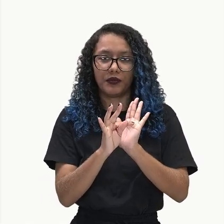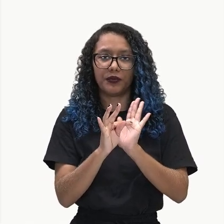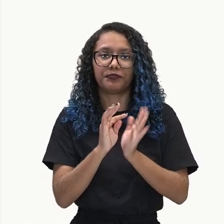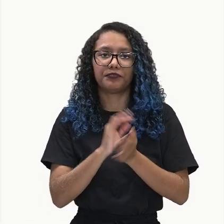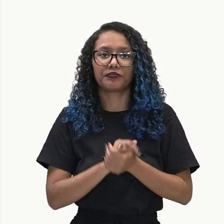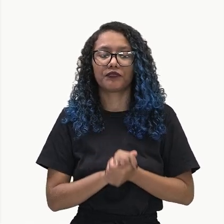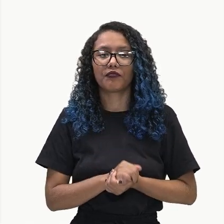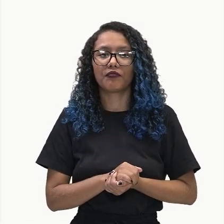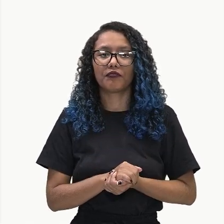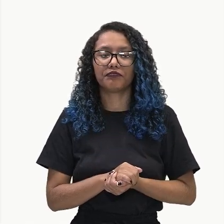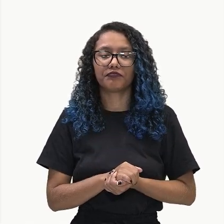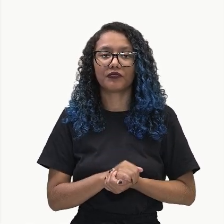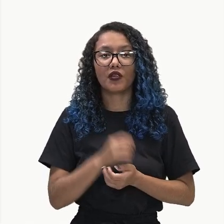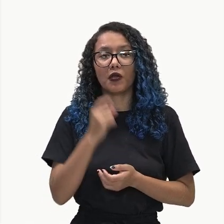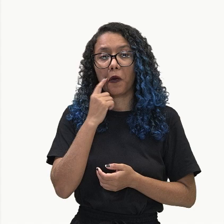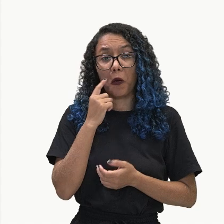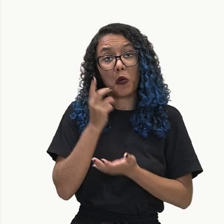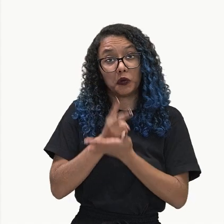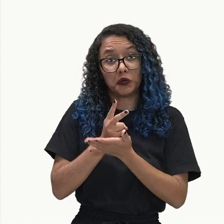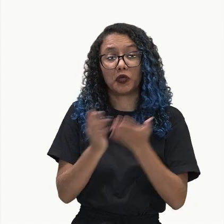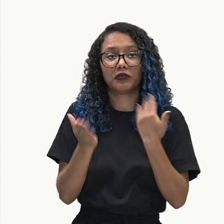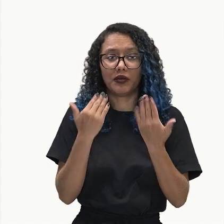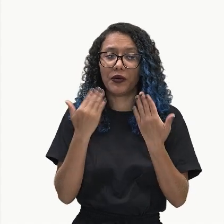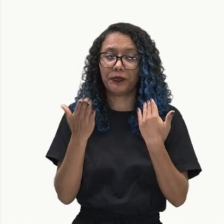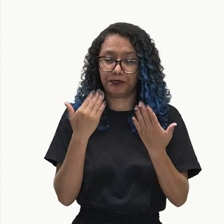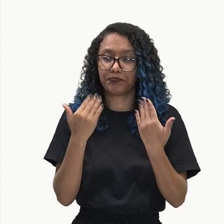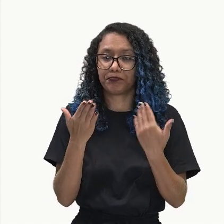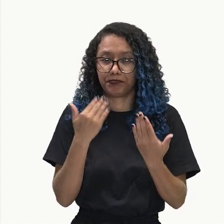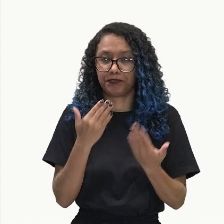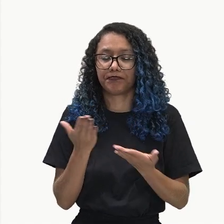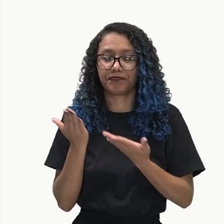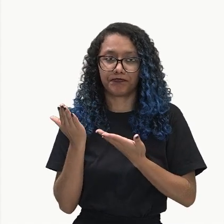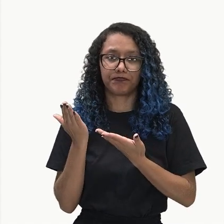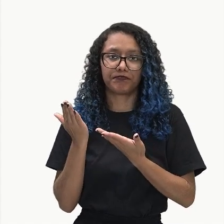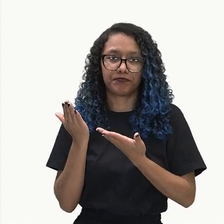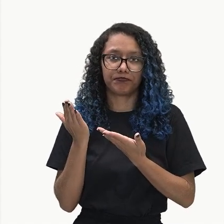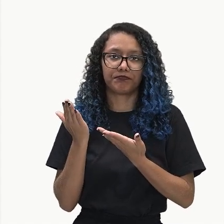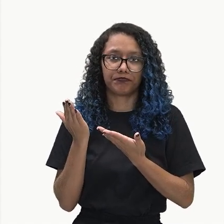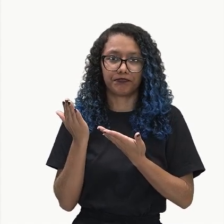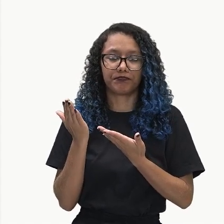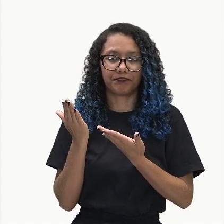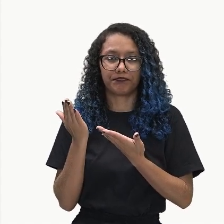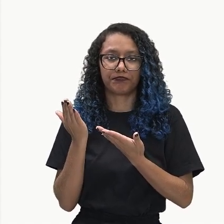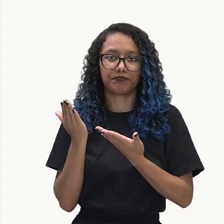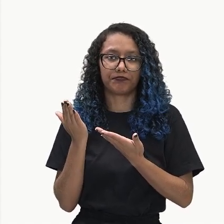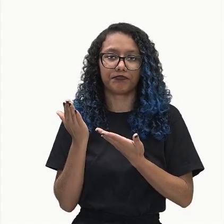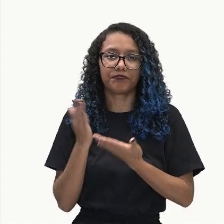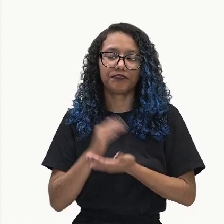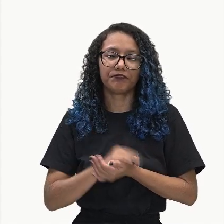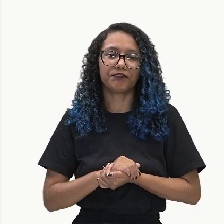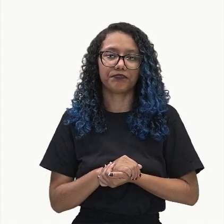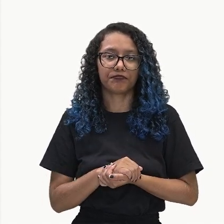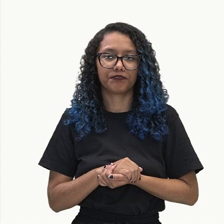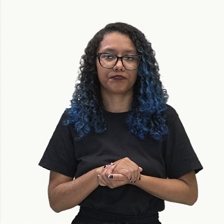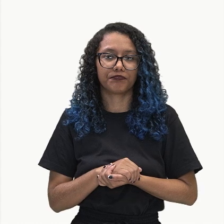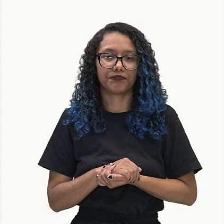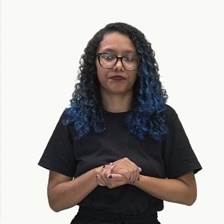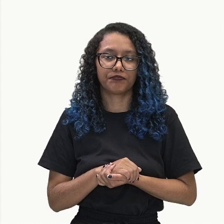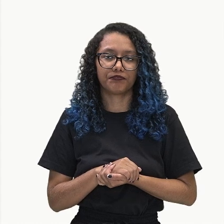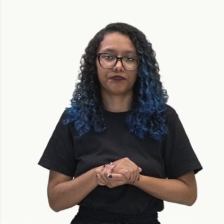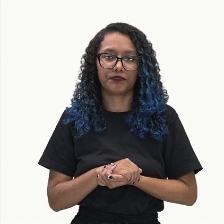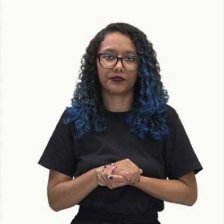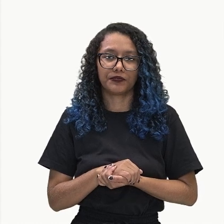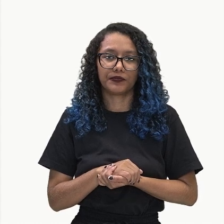río? Fácil. Tú cierra los ojos y dame la mano. Catalina le da la mano